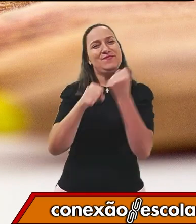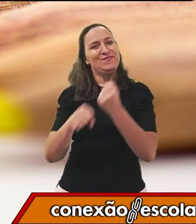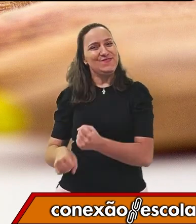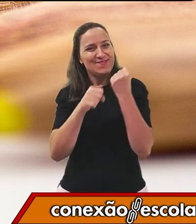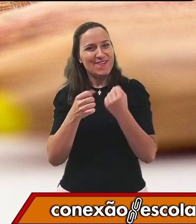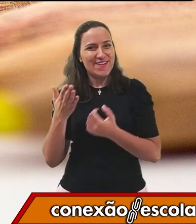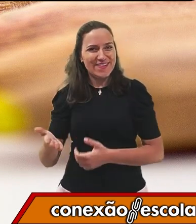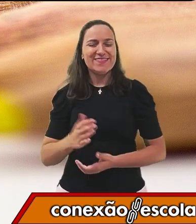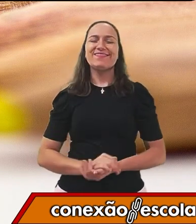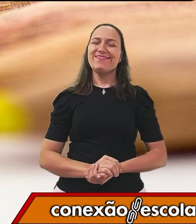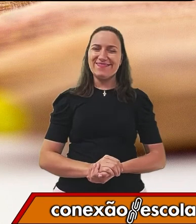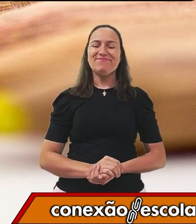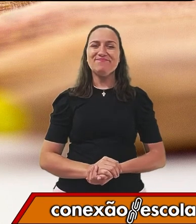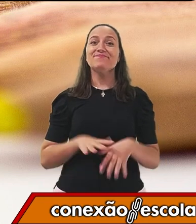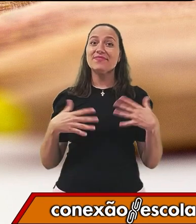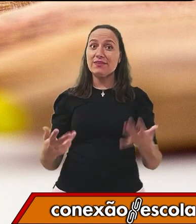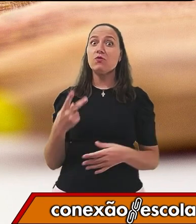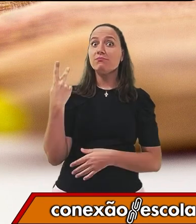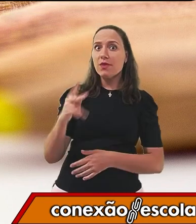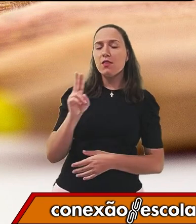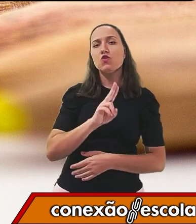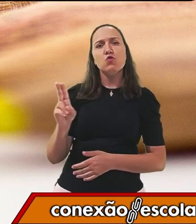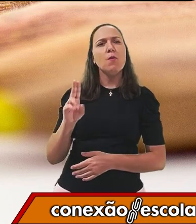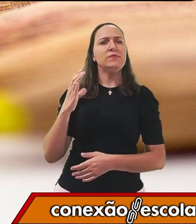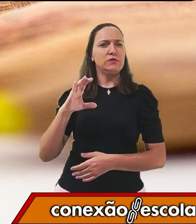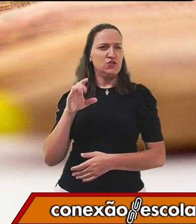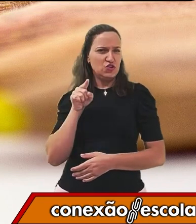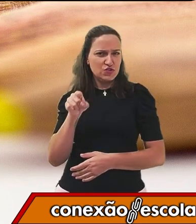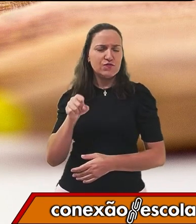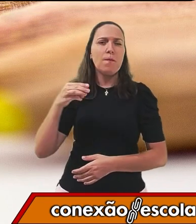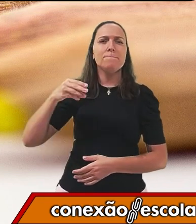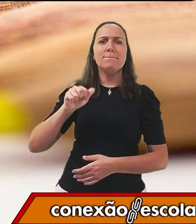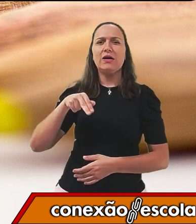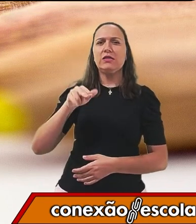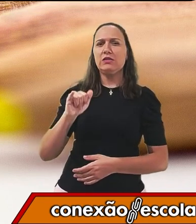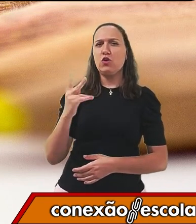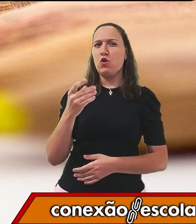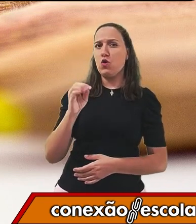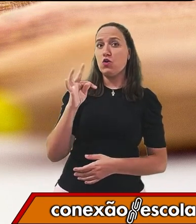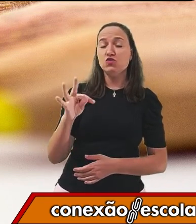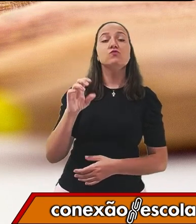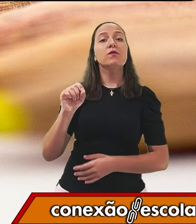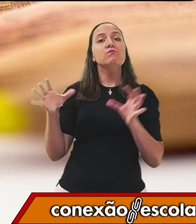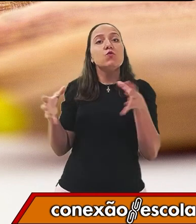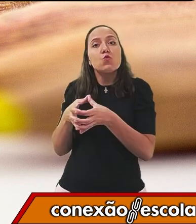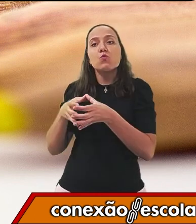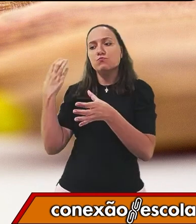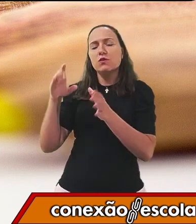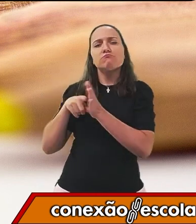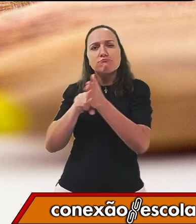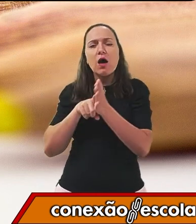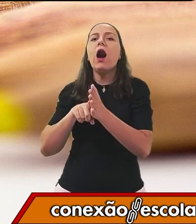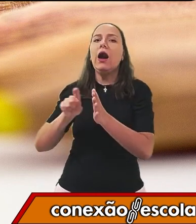mandioca. Veja aí, o nome científico maniote esculenta é o nome pelo qual os cientistas conhecem esse